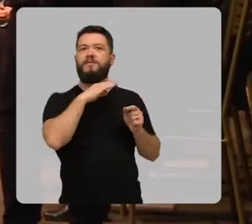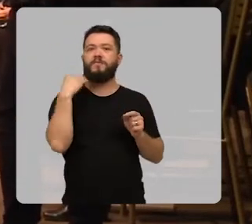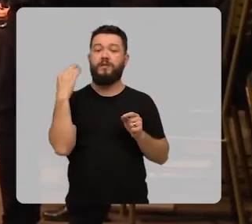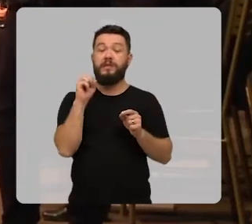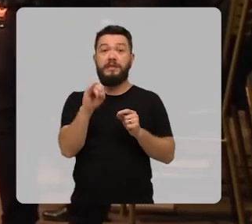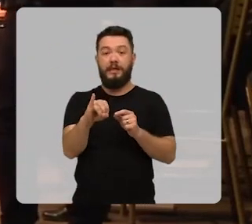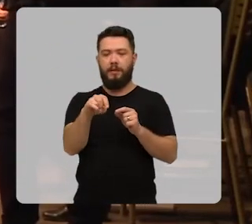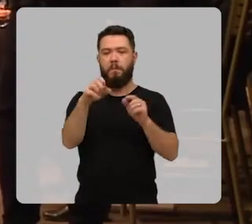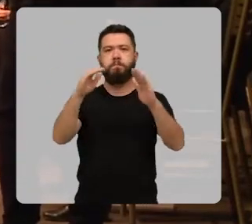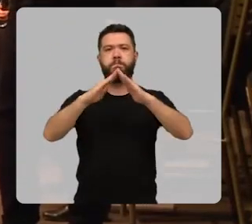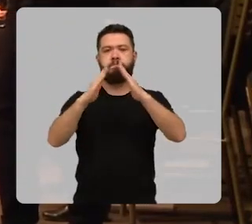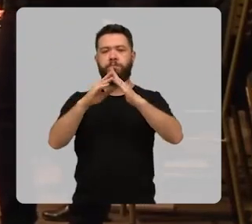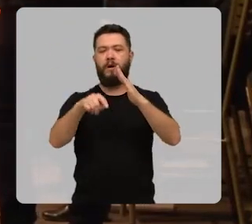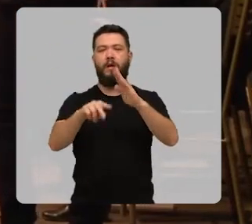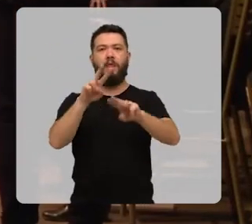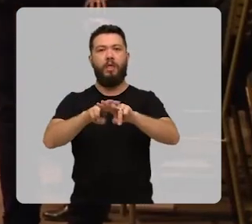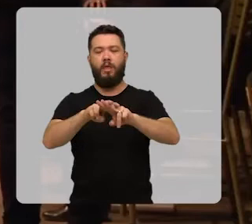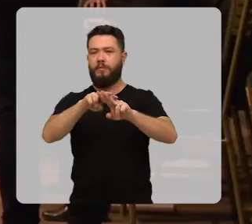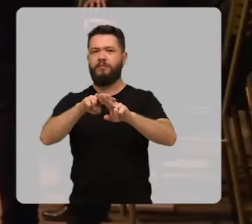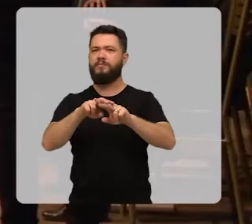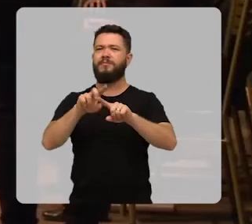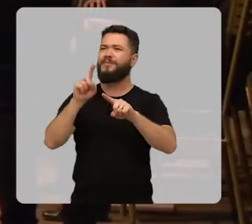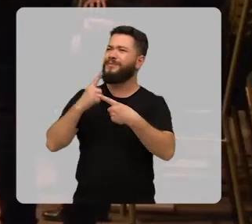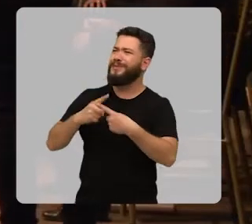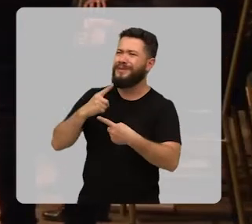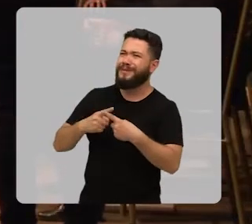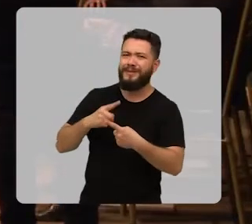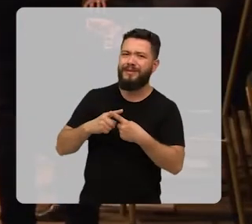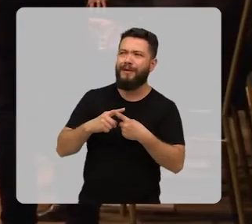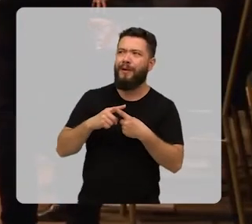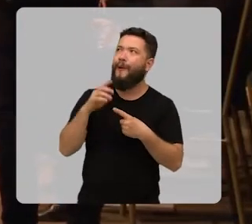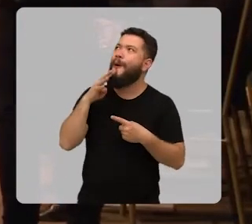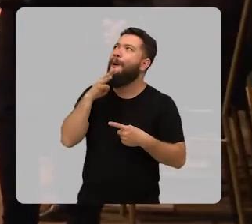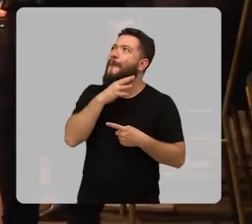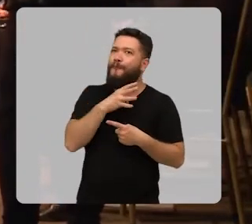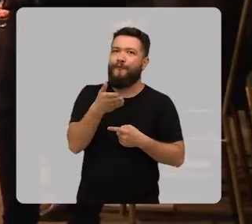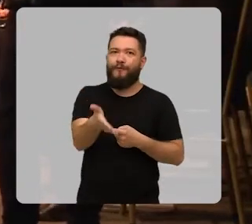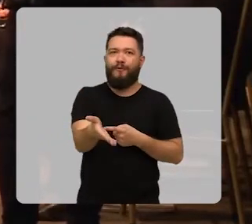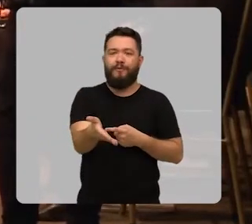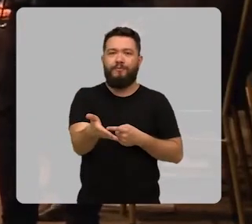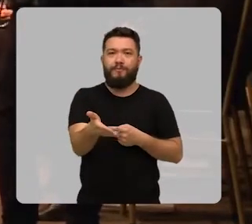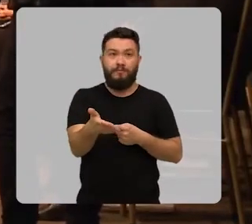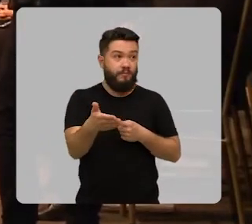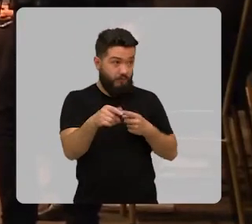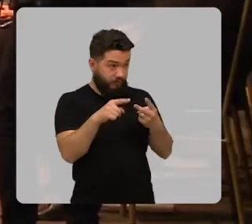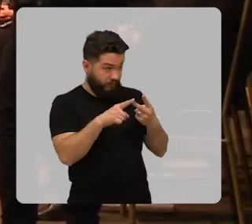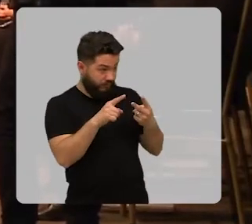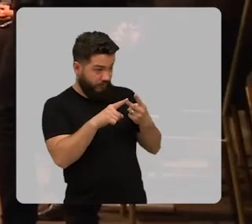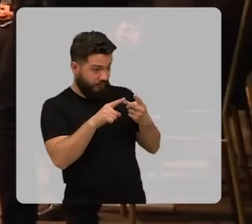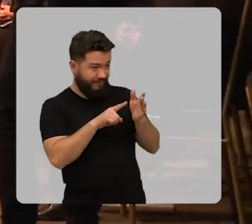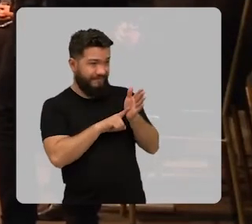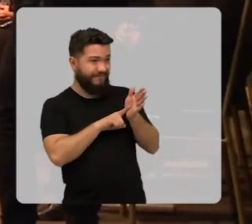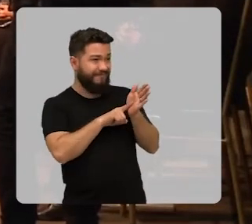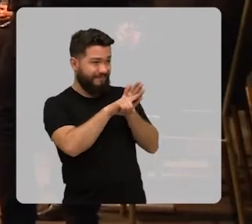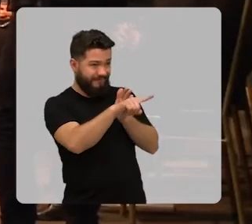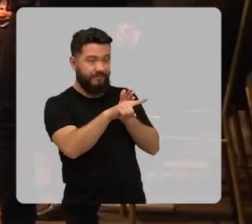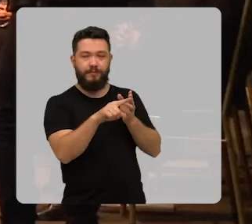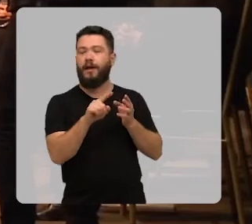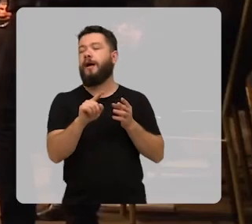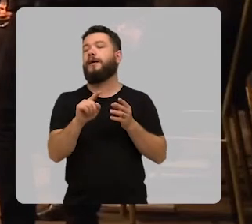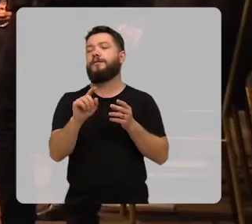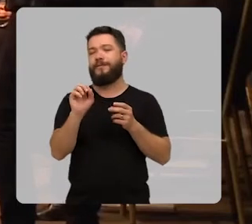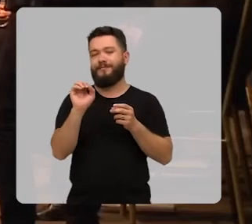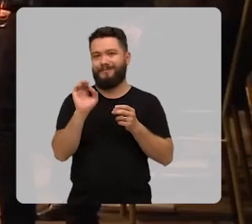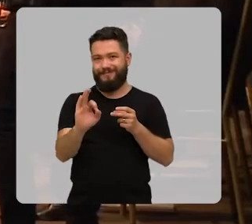milhões milhões seriam poupados em função da destruição desse campo de constração então por que eles não